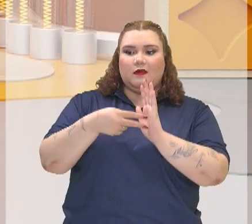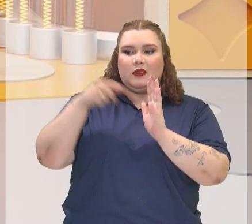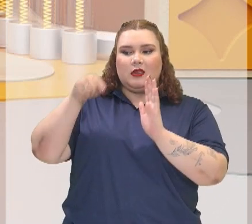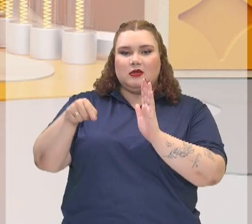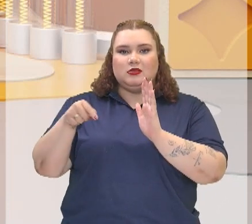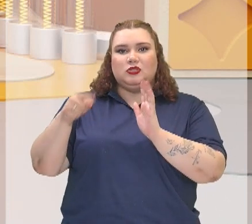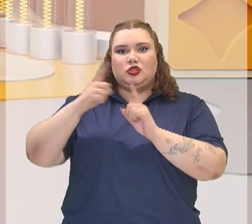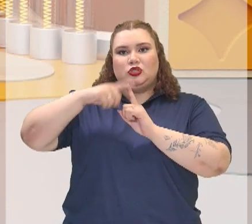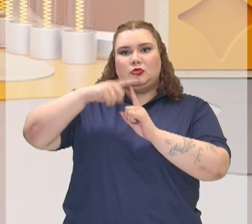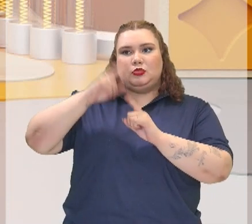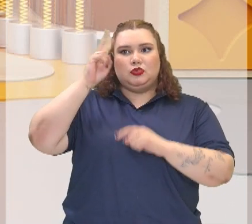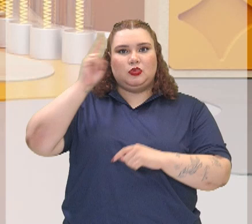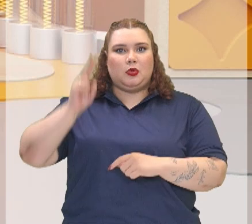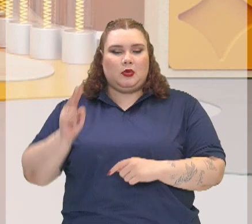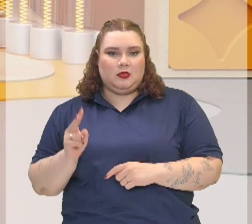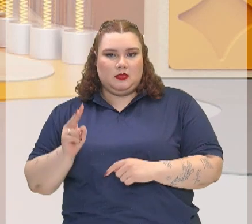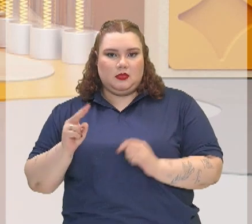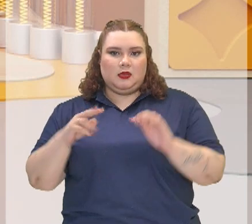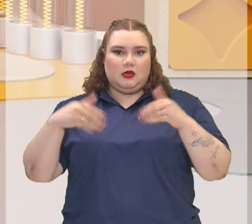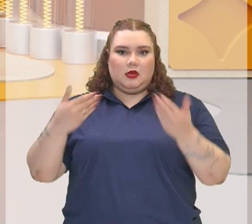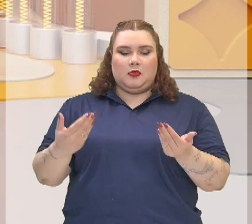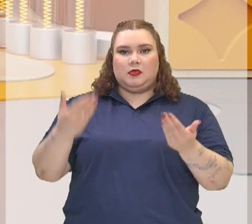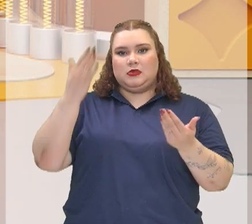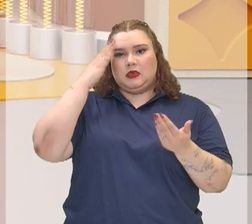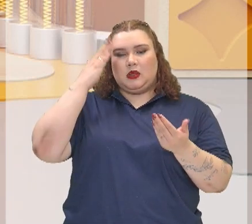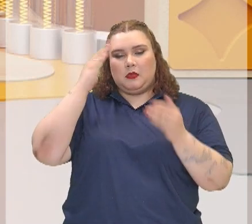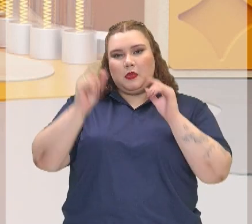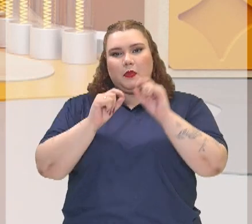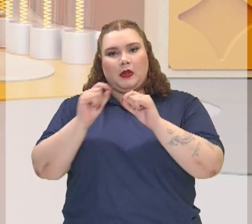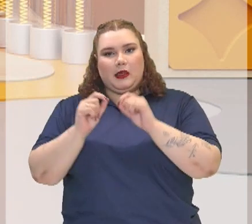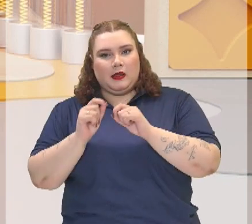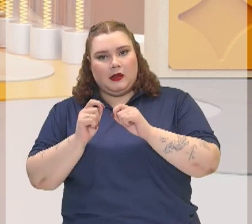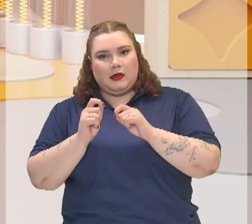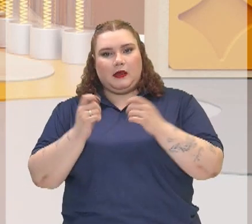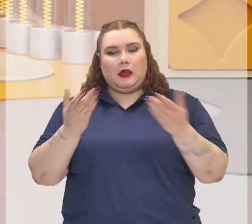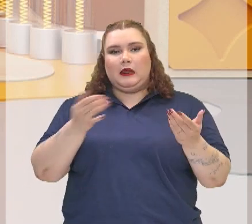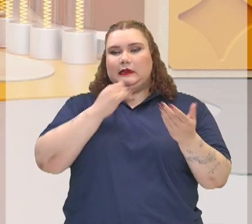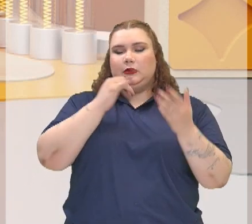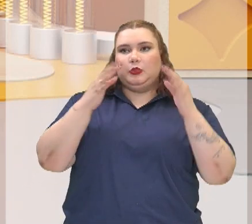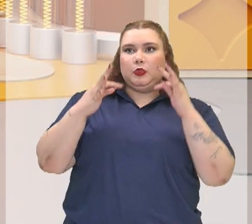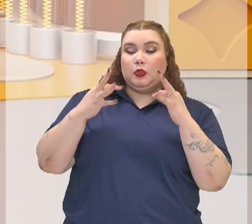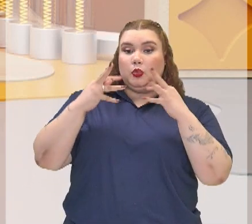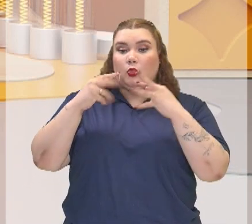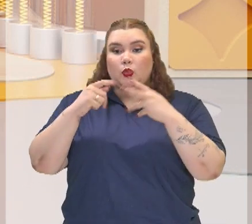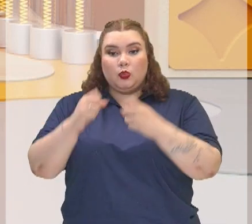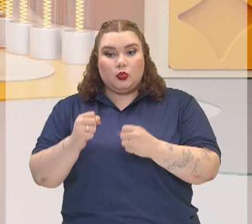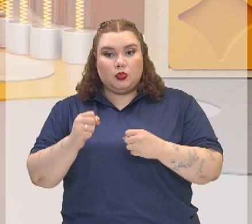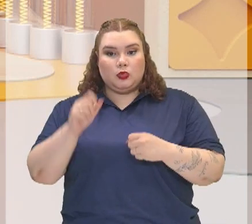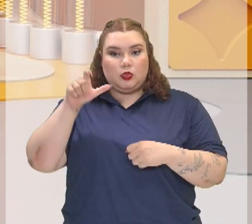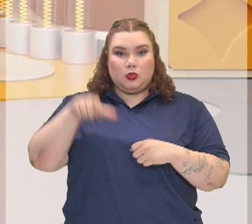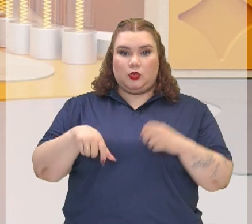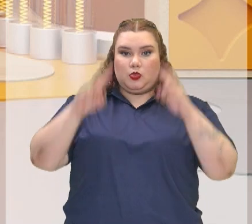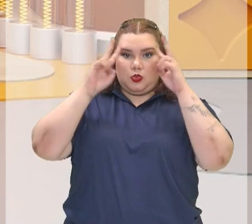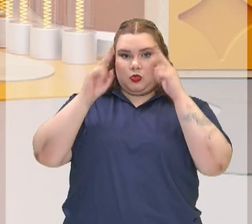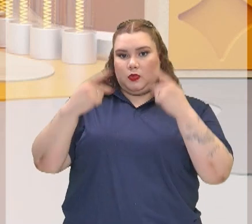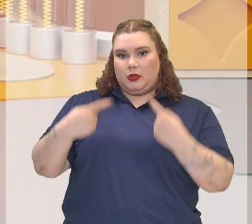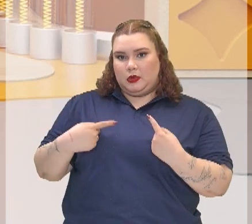histórica. Então, passou-se a considerar, basicamente, tudo aquilo que o ser humano